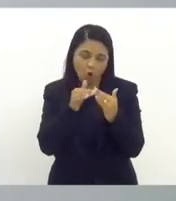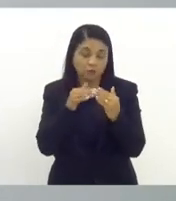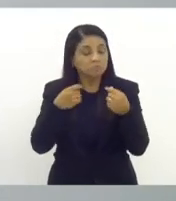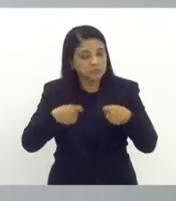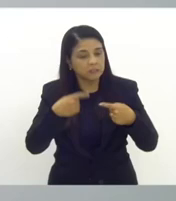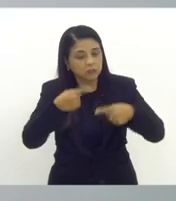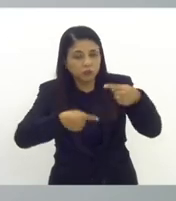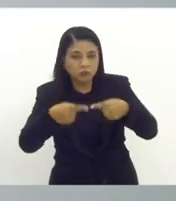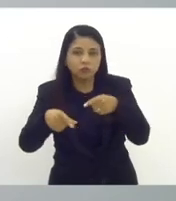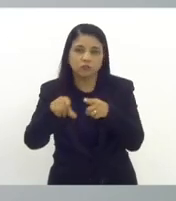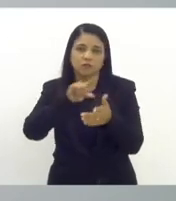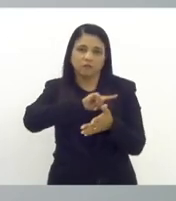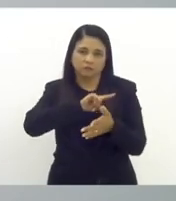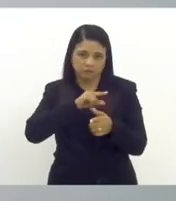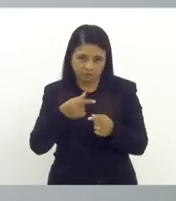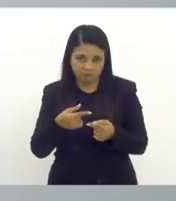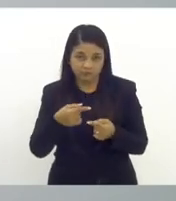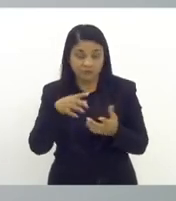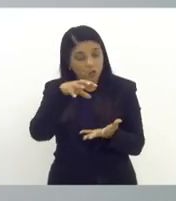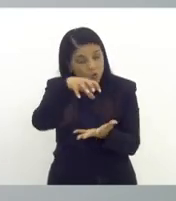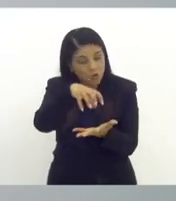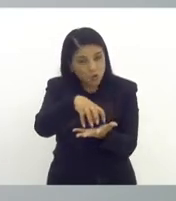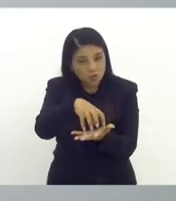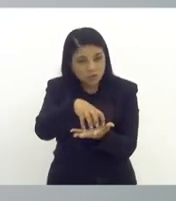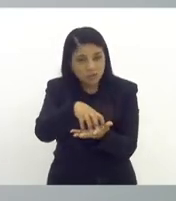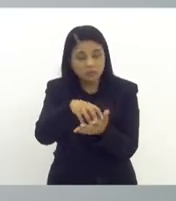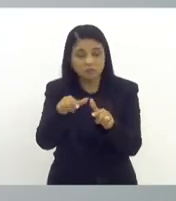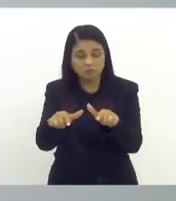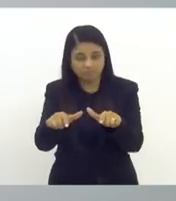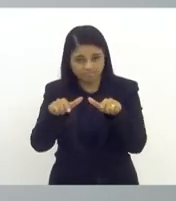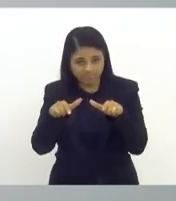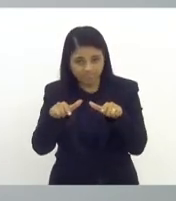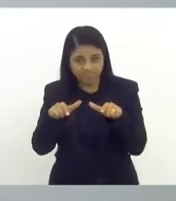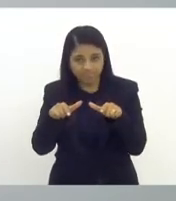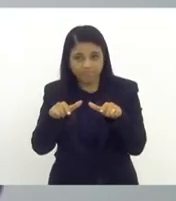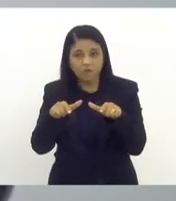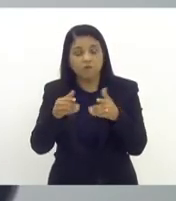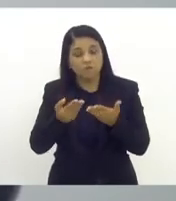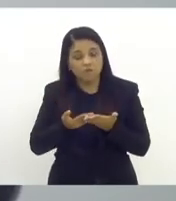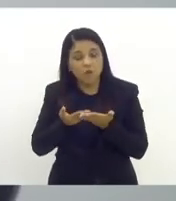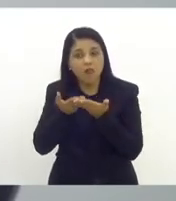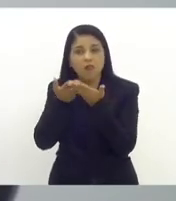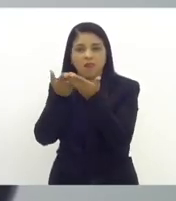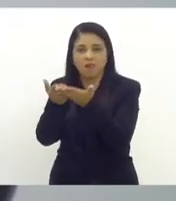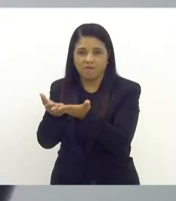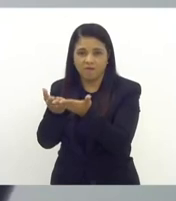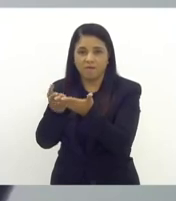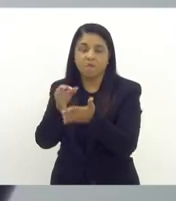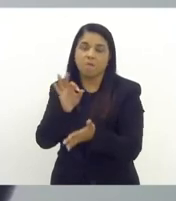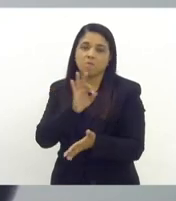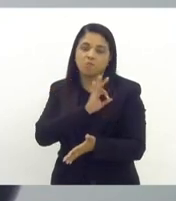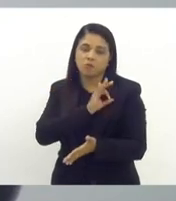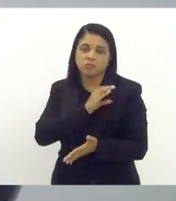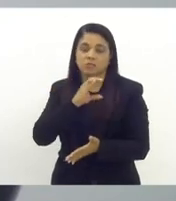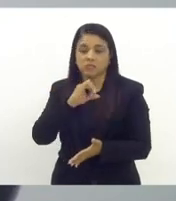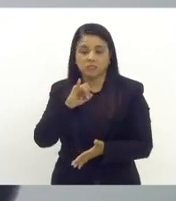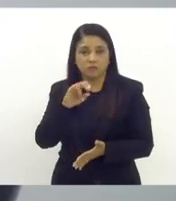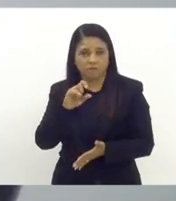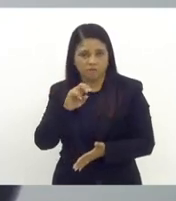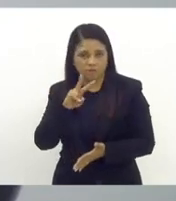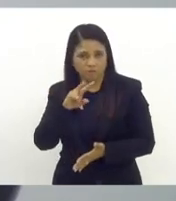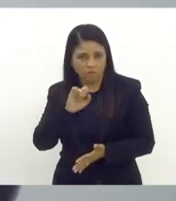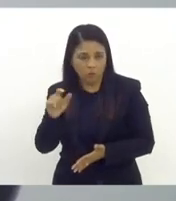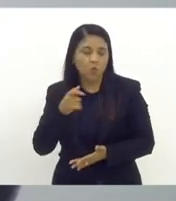discutido a concentração das autorizações eu vou levar esse play para polícia civil eu estou muito sensível com que foi dito